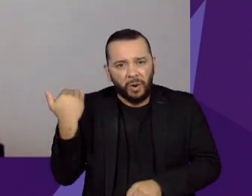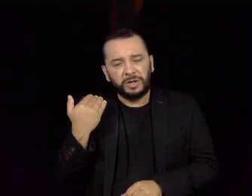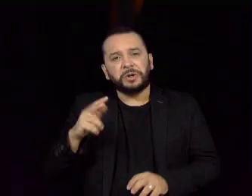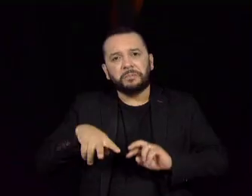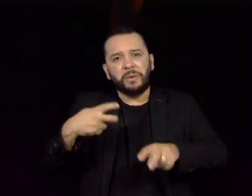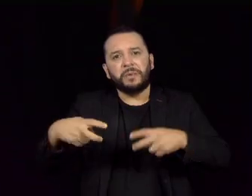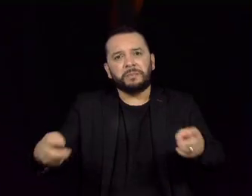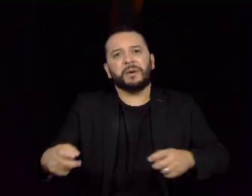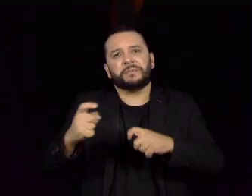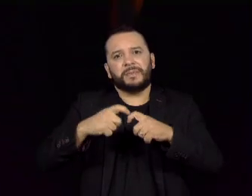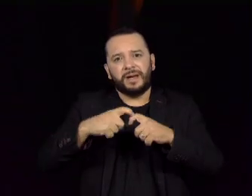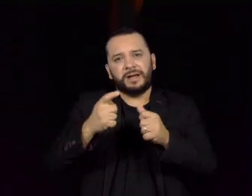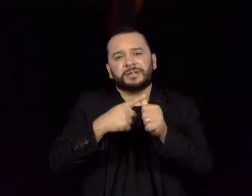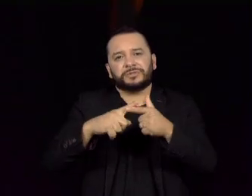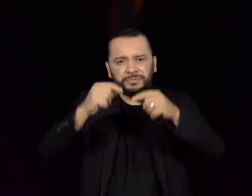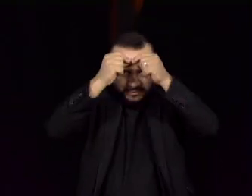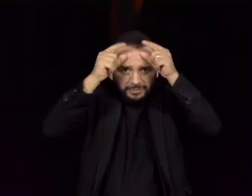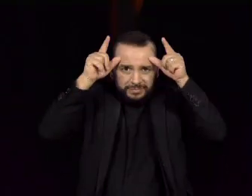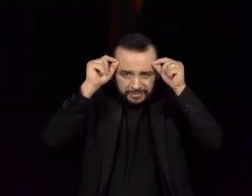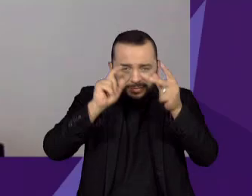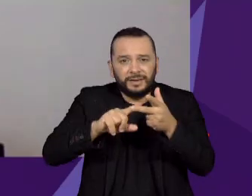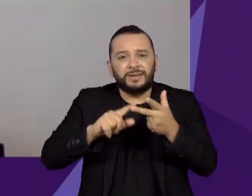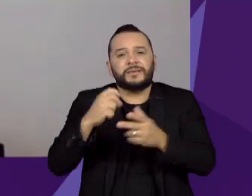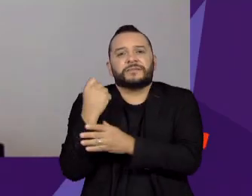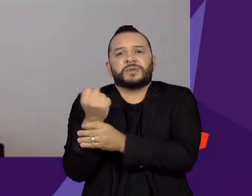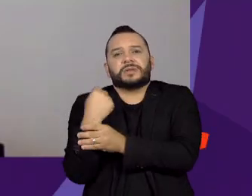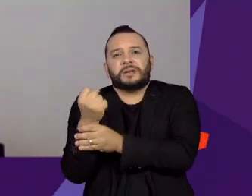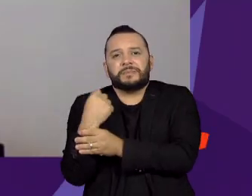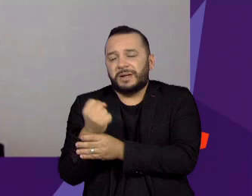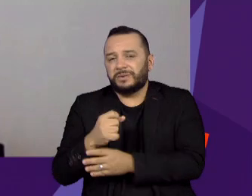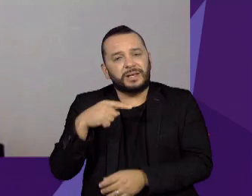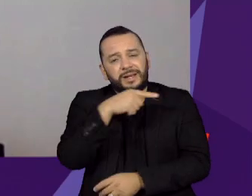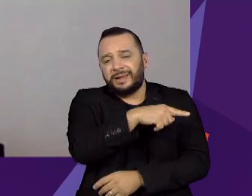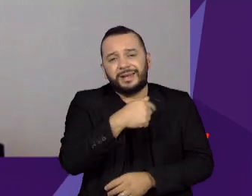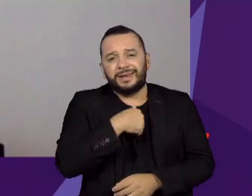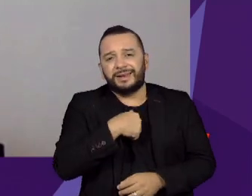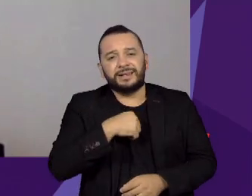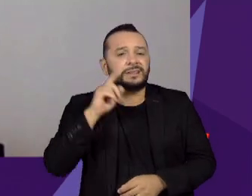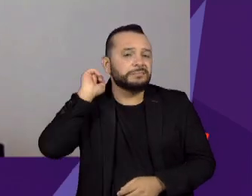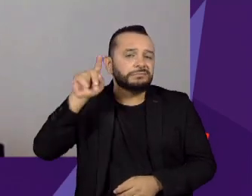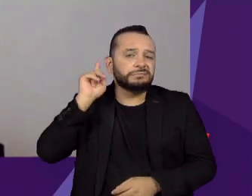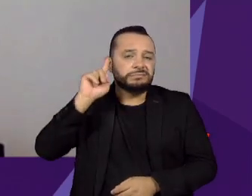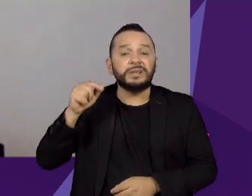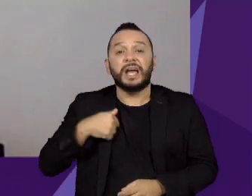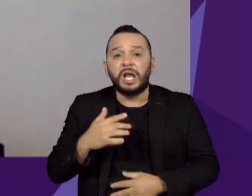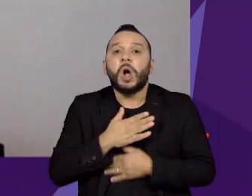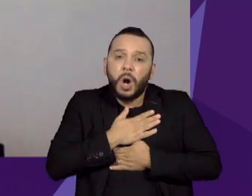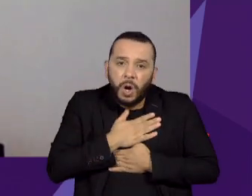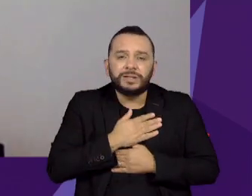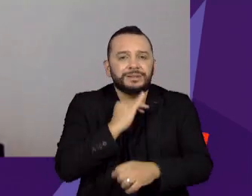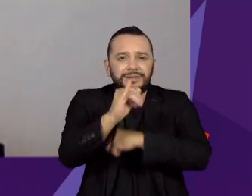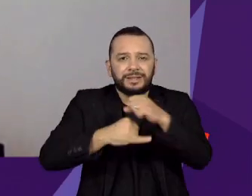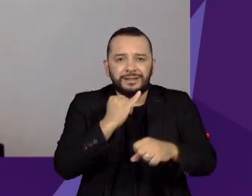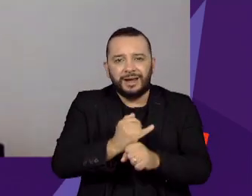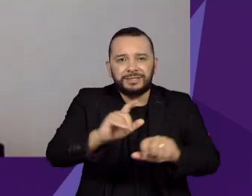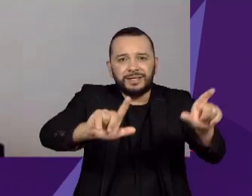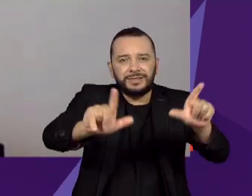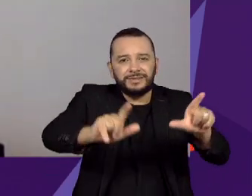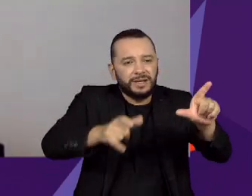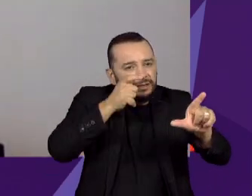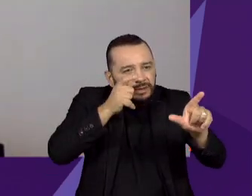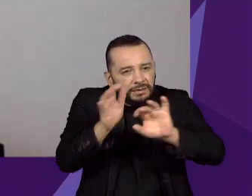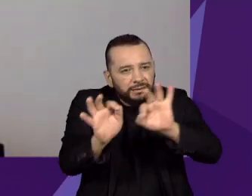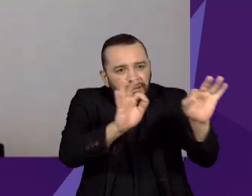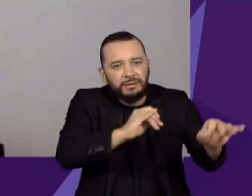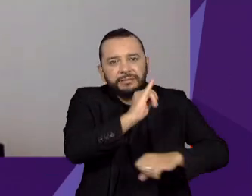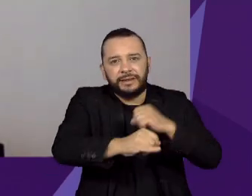mundo. Isso não pertence ao mundo dele. O mundo dele é o mundo virtual, é o mundo da internet. Eu, que não sou